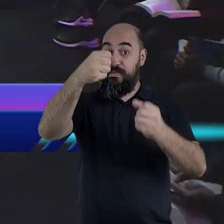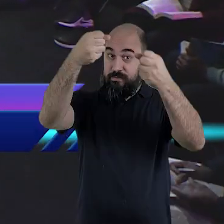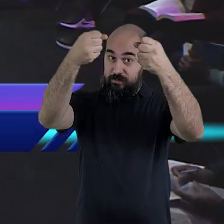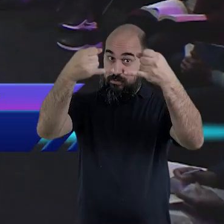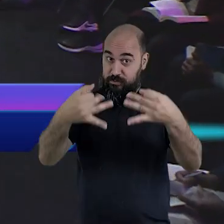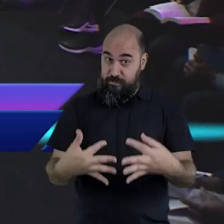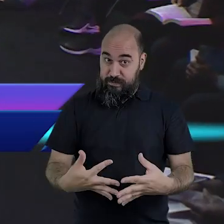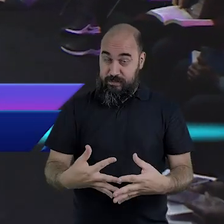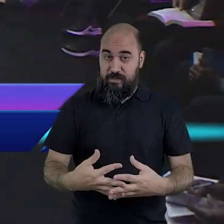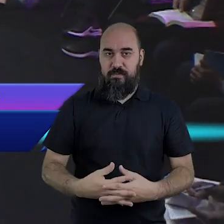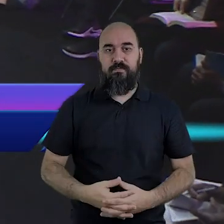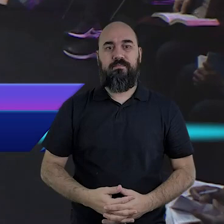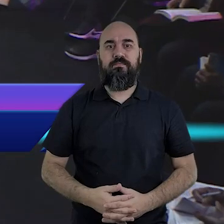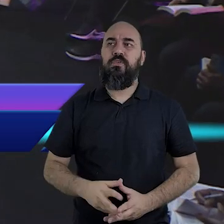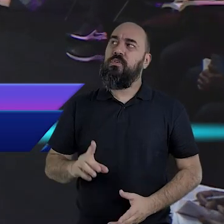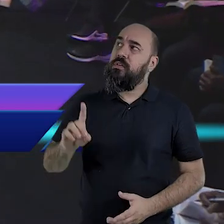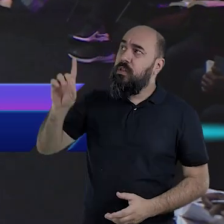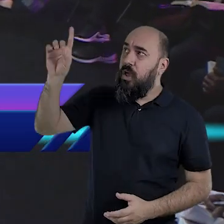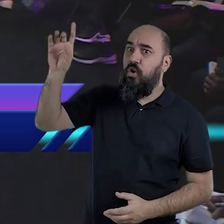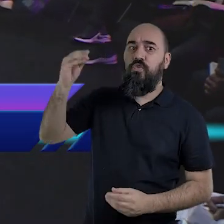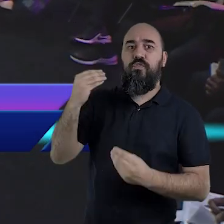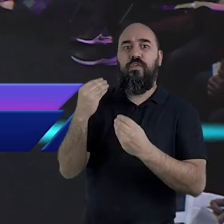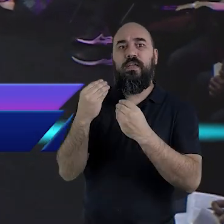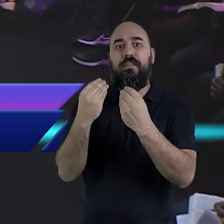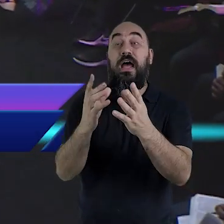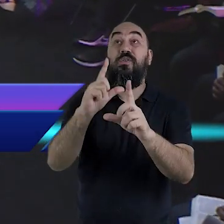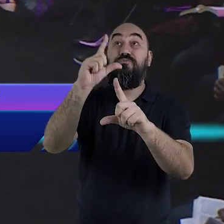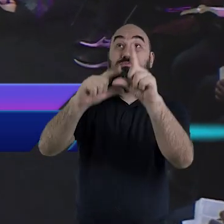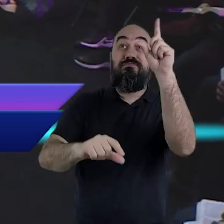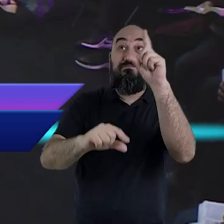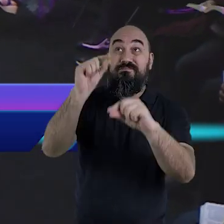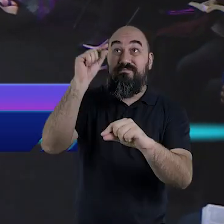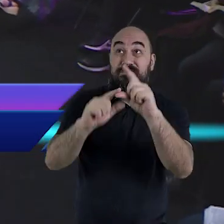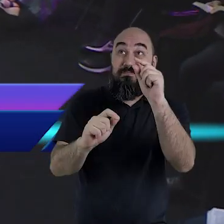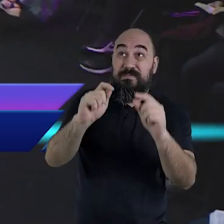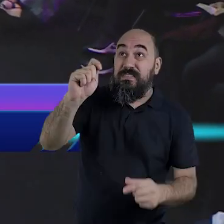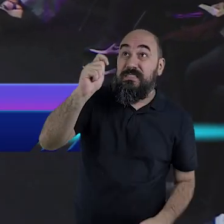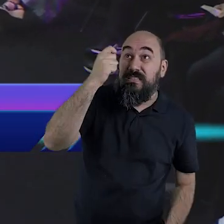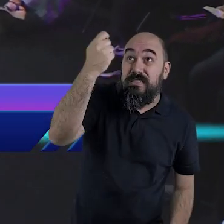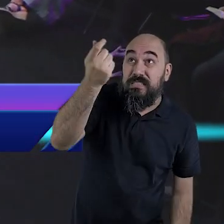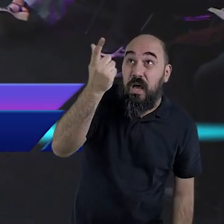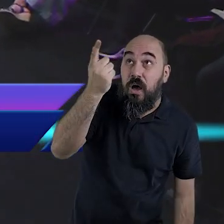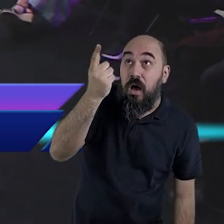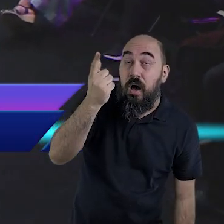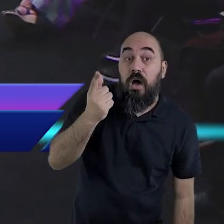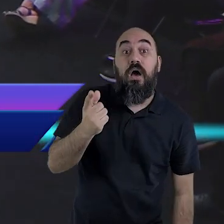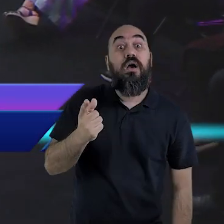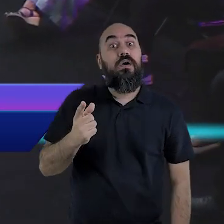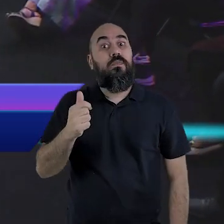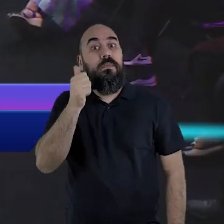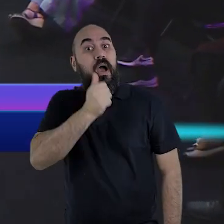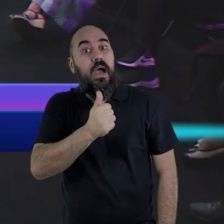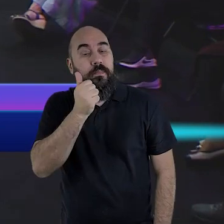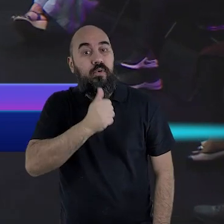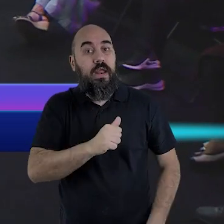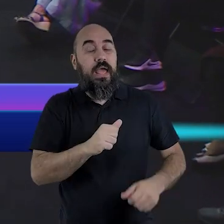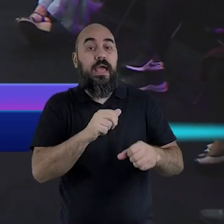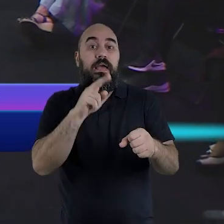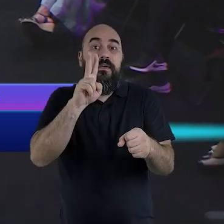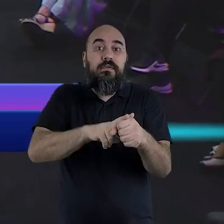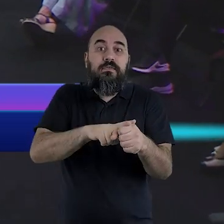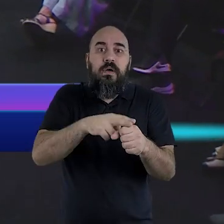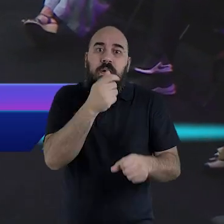Senhor mesmo vos dará um sinal. Eis que a virgem conceberá e dará à luz um